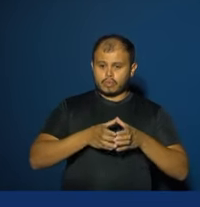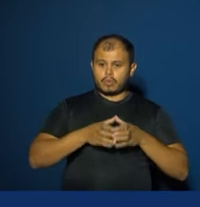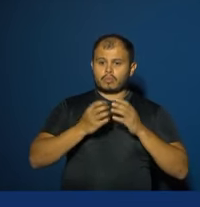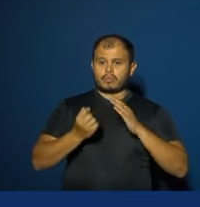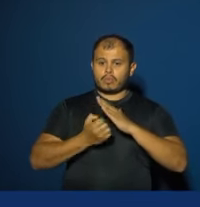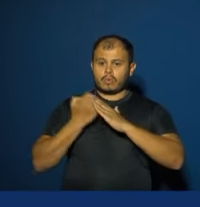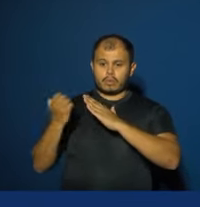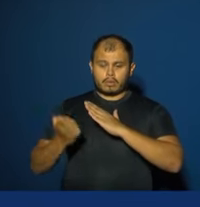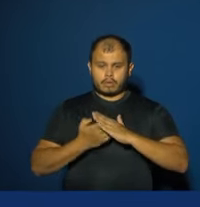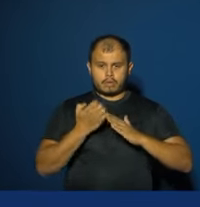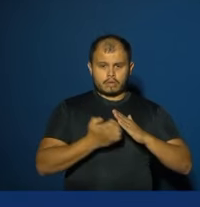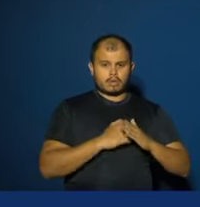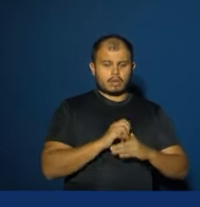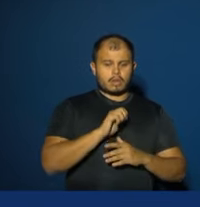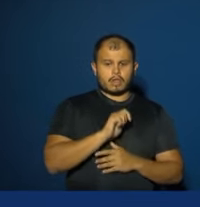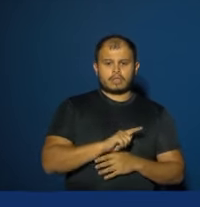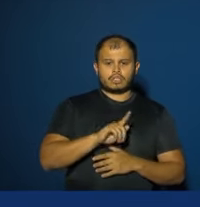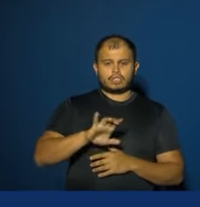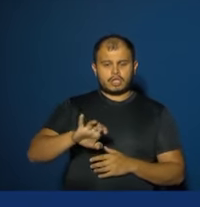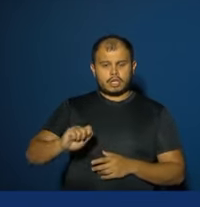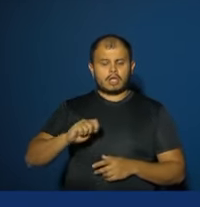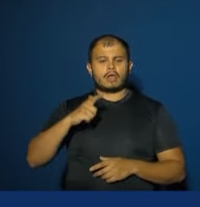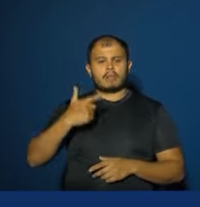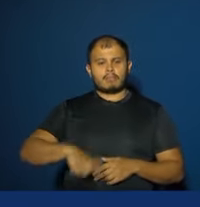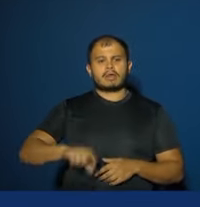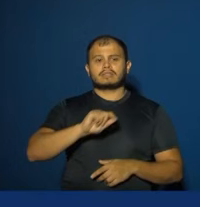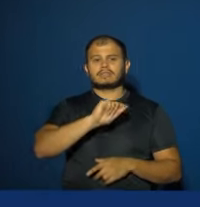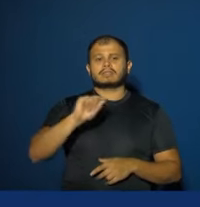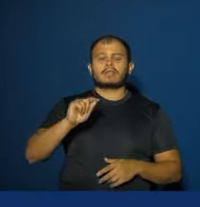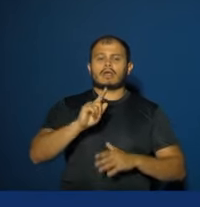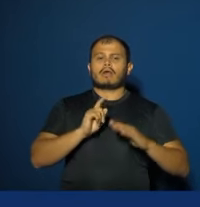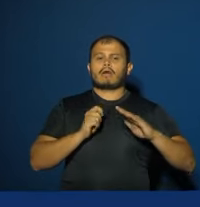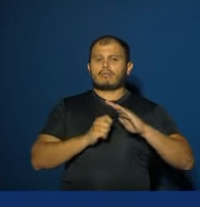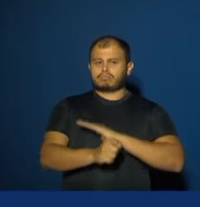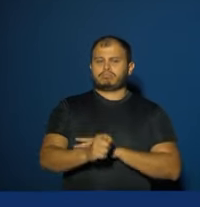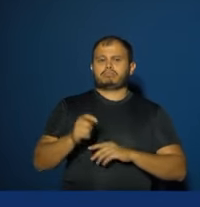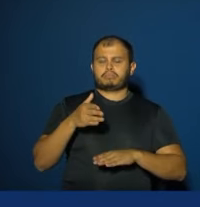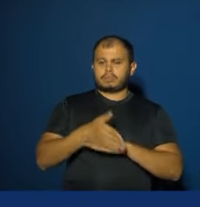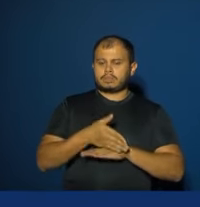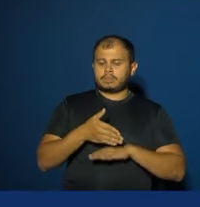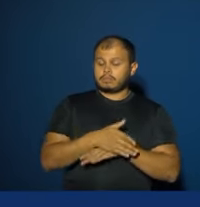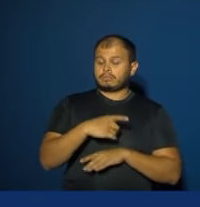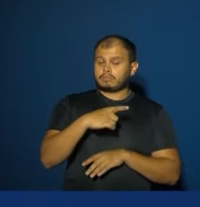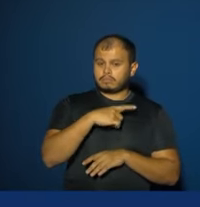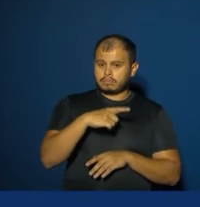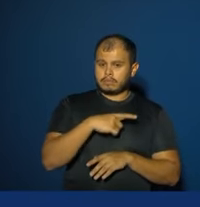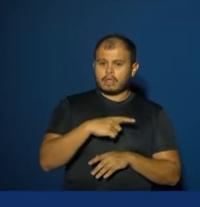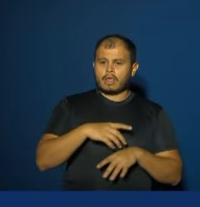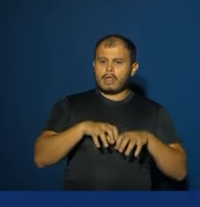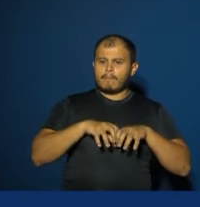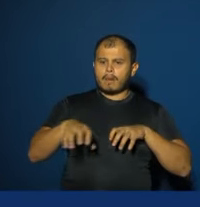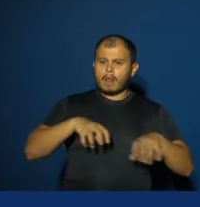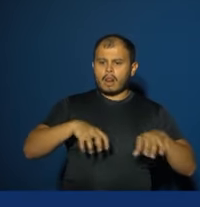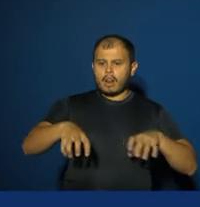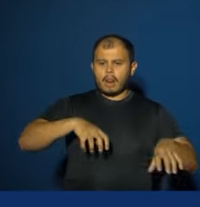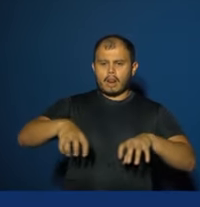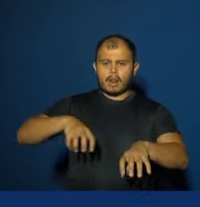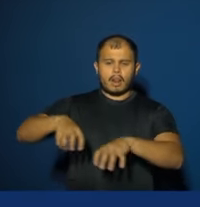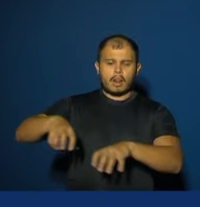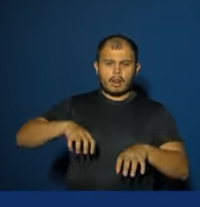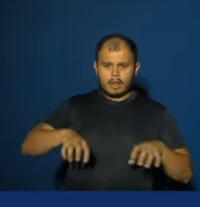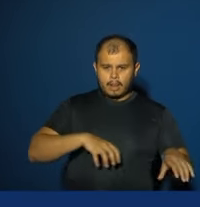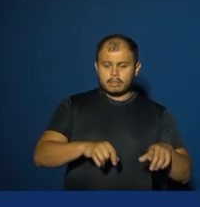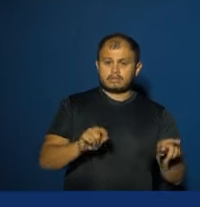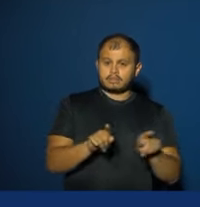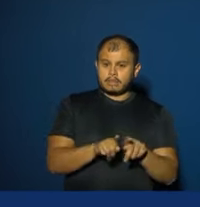a aega mais os seus I istas numa nova estrutura de capital desconsolidado da Egea se